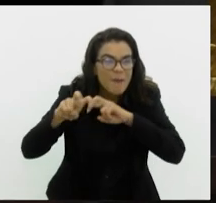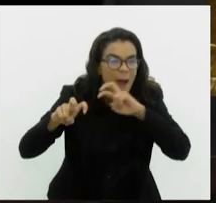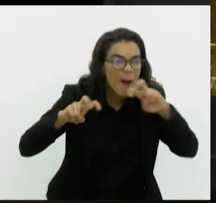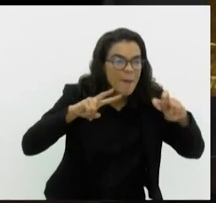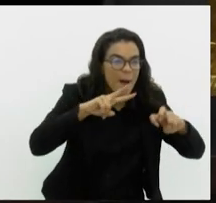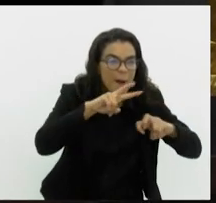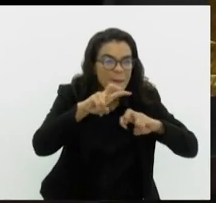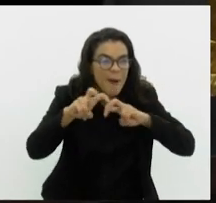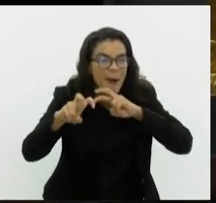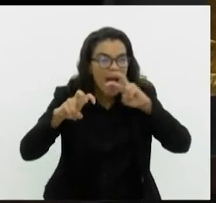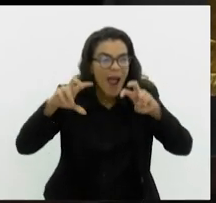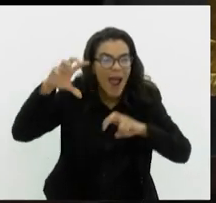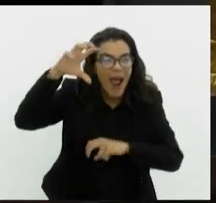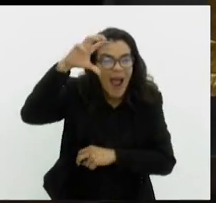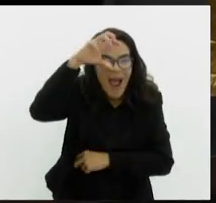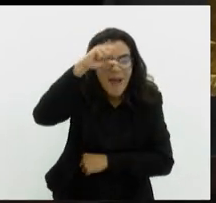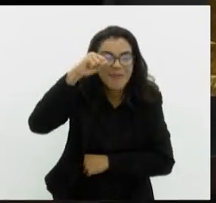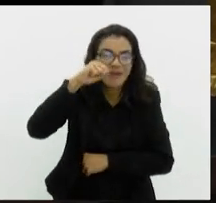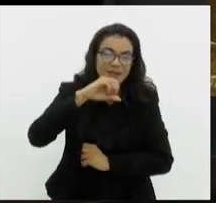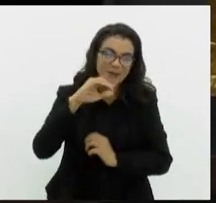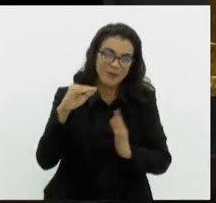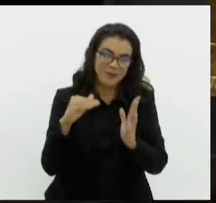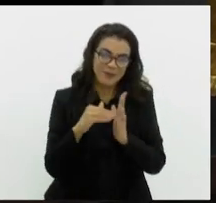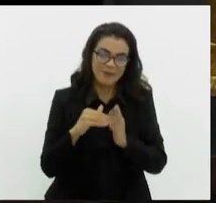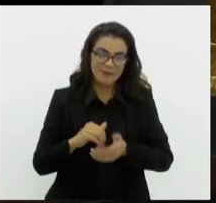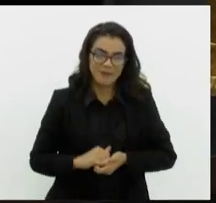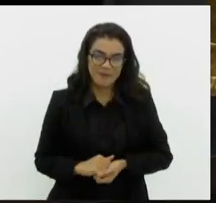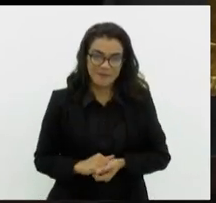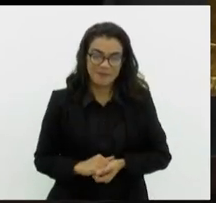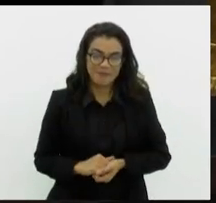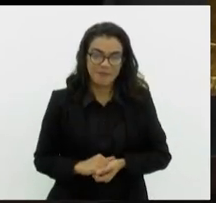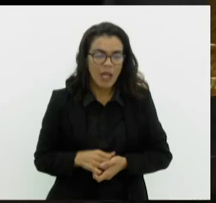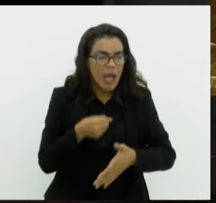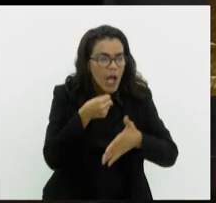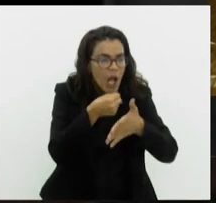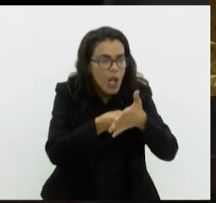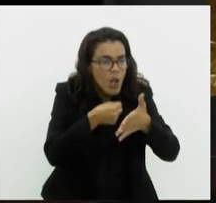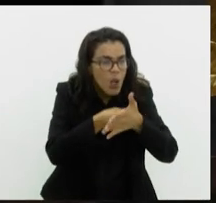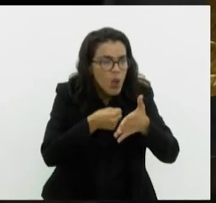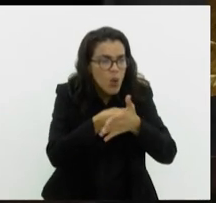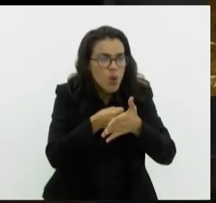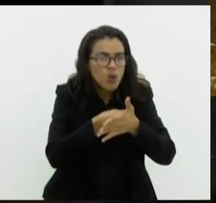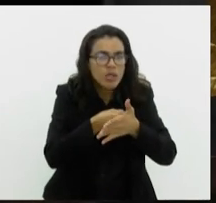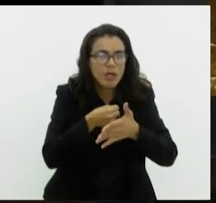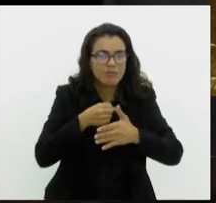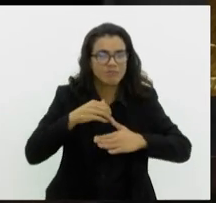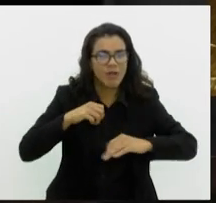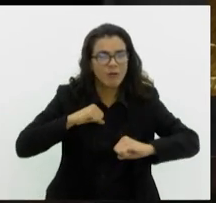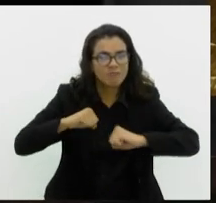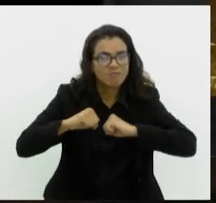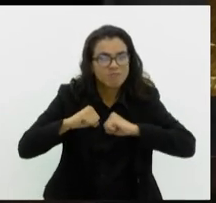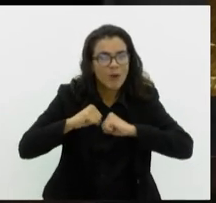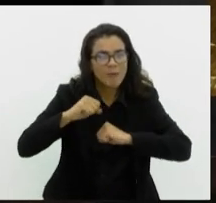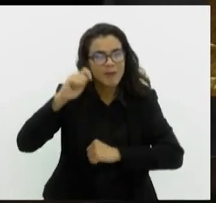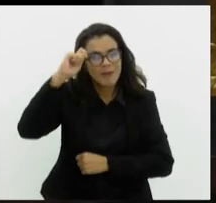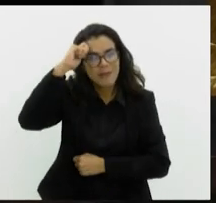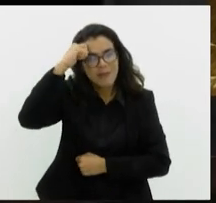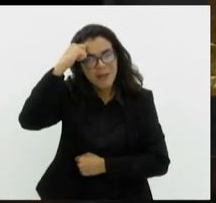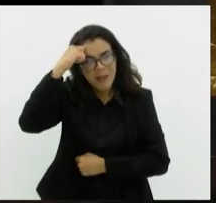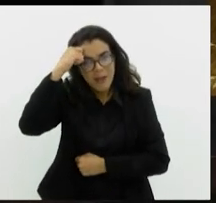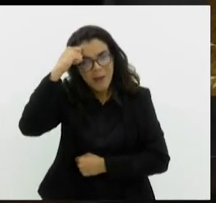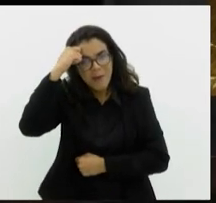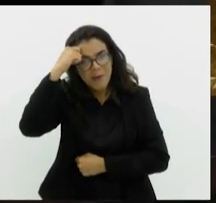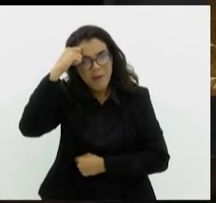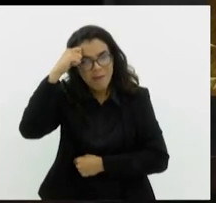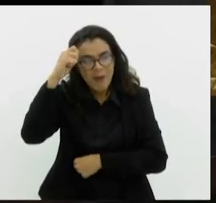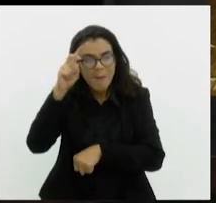ser e aprender tudo o que quiser. Sua luta pelo movimento negro é incansável para resguardar a